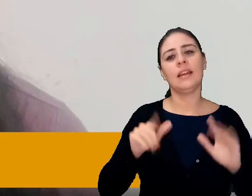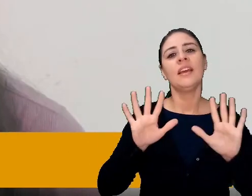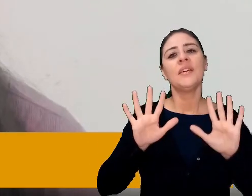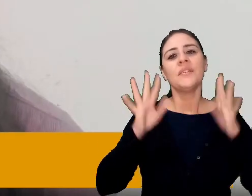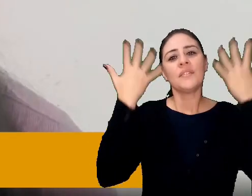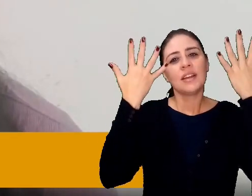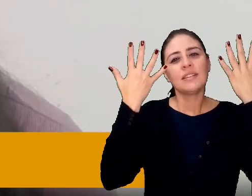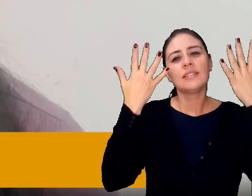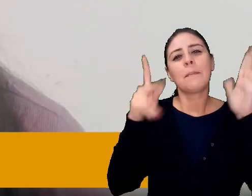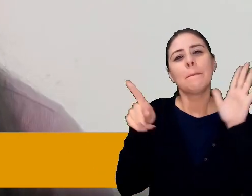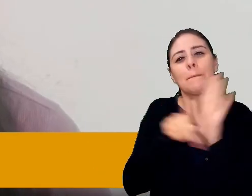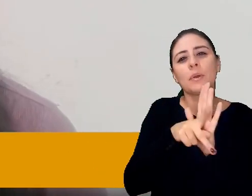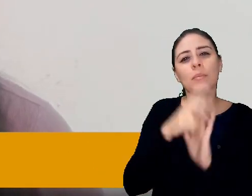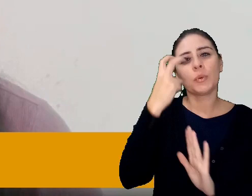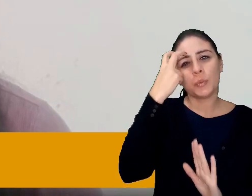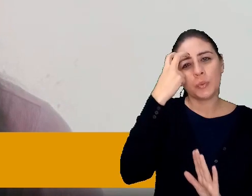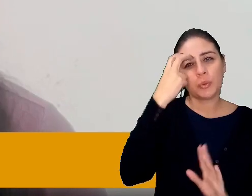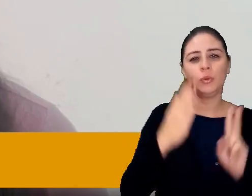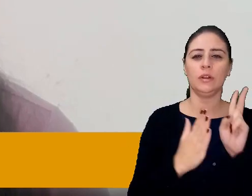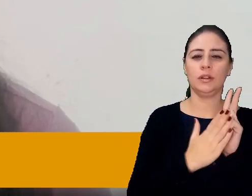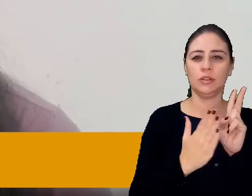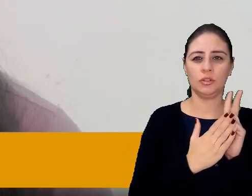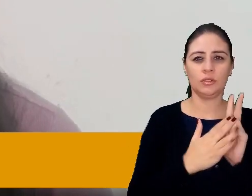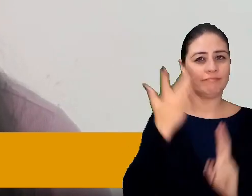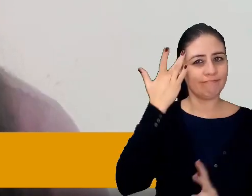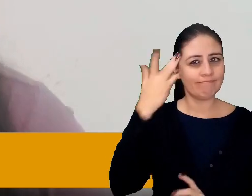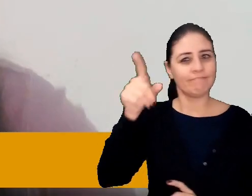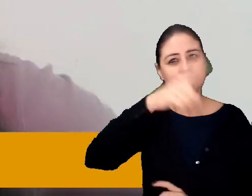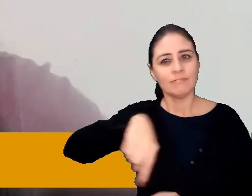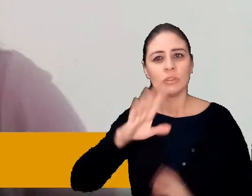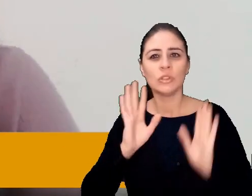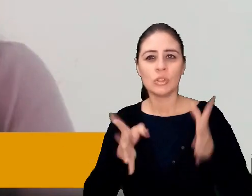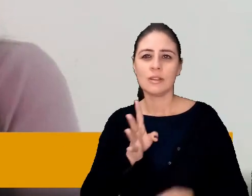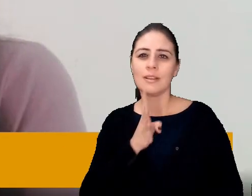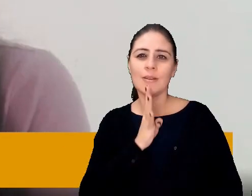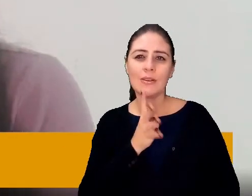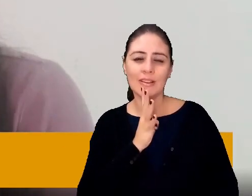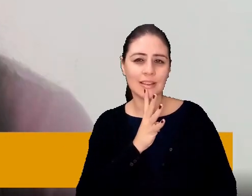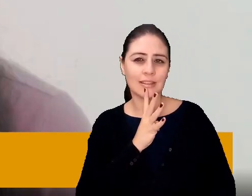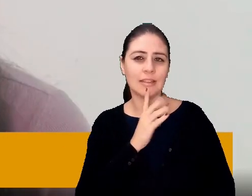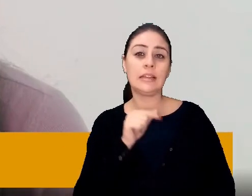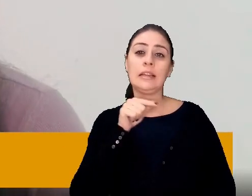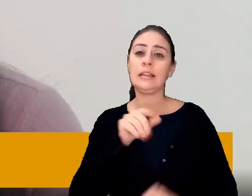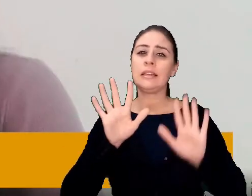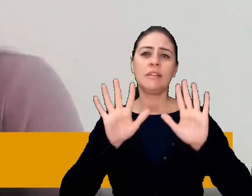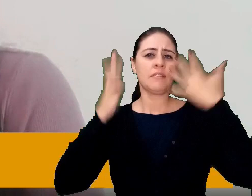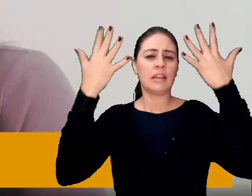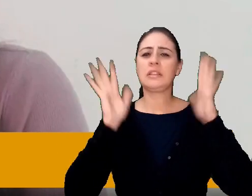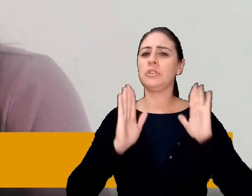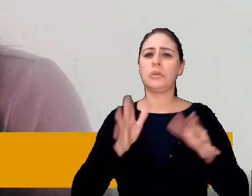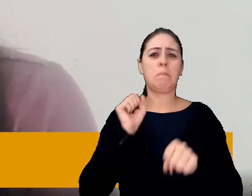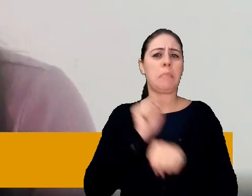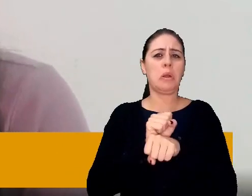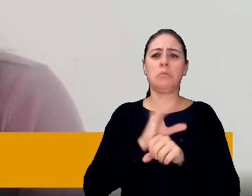a Festa do Kiki, né? Não sei se vocês já ouviram falar da Festa do Kiki. A Festa do Kiki ela não é feita há muitos